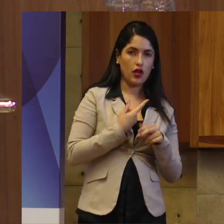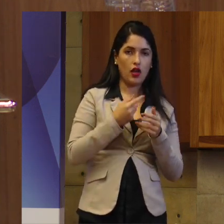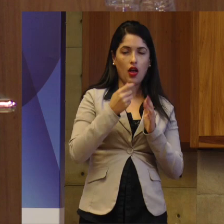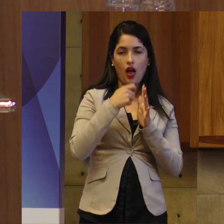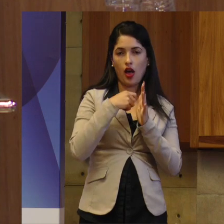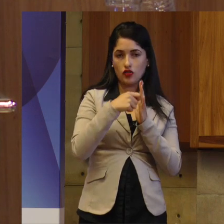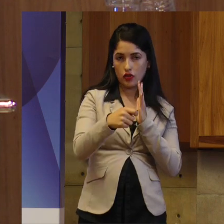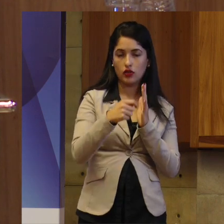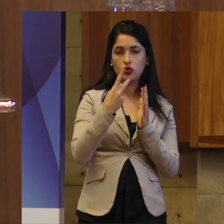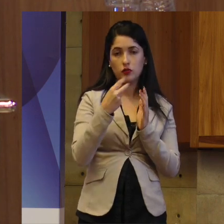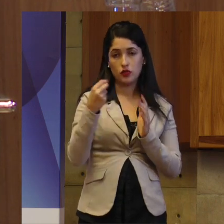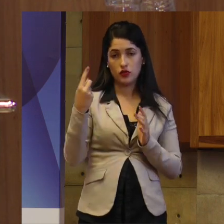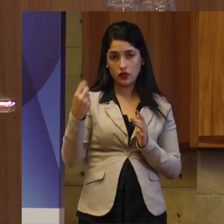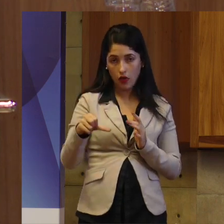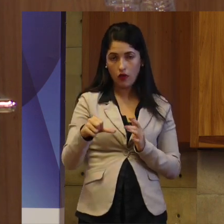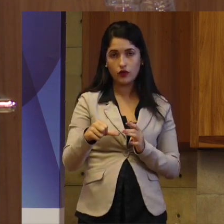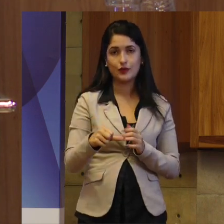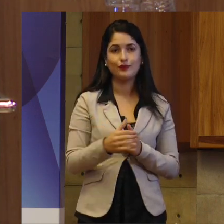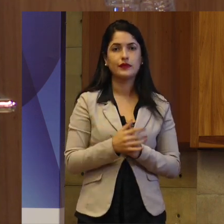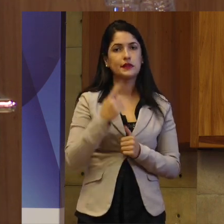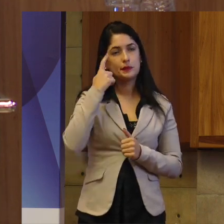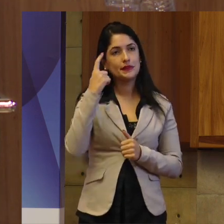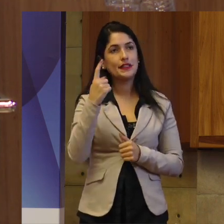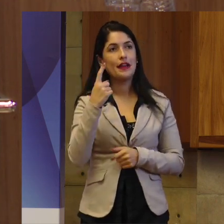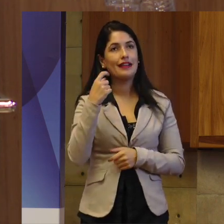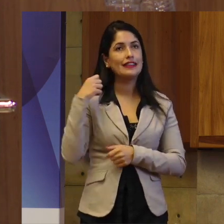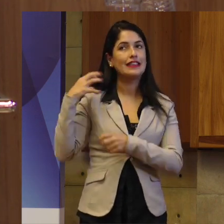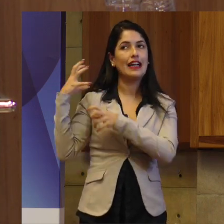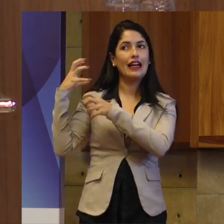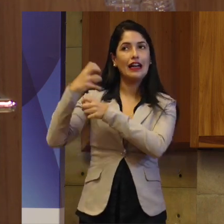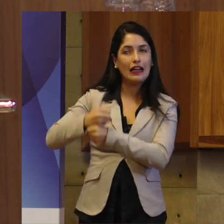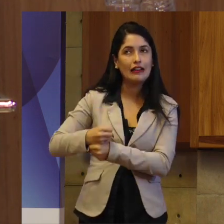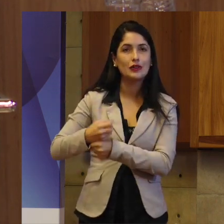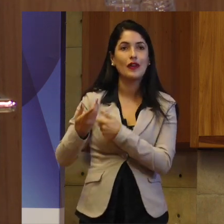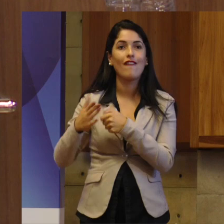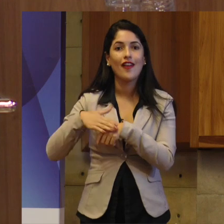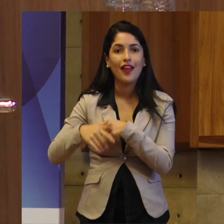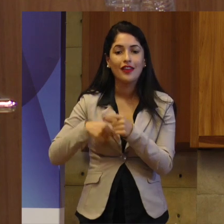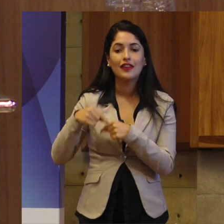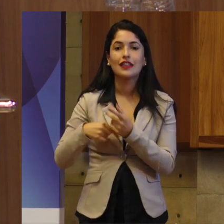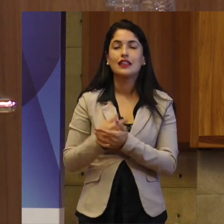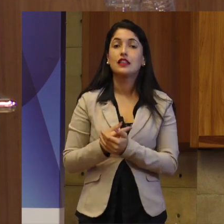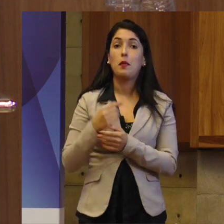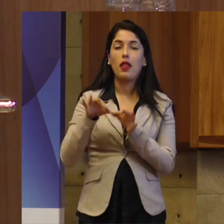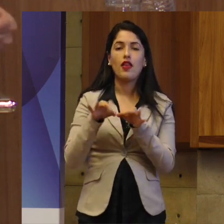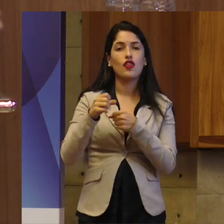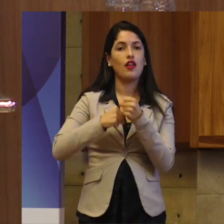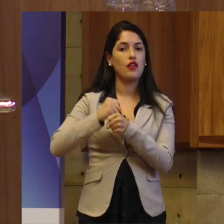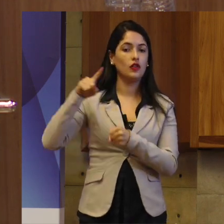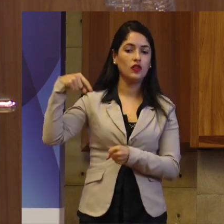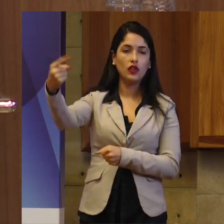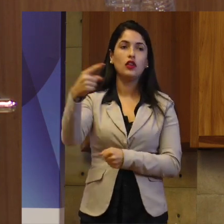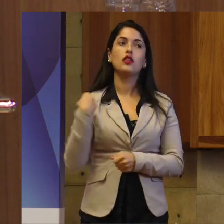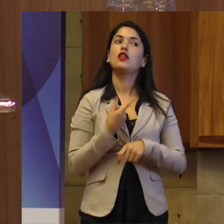está começando a chegar nessa época de pensar no que a gente fez no ano passado e planejar o ano seguinte. Mas, em 2019,